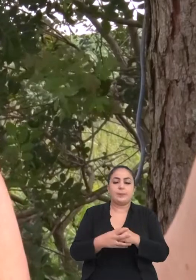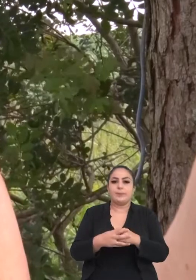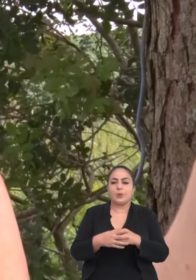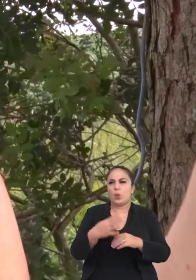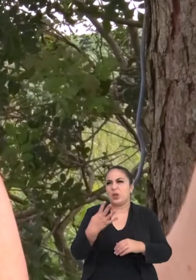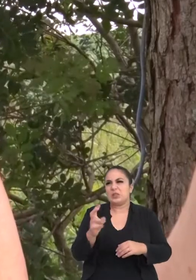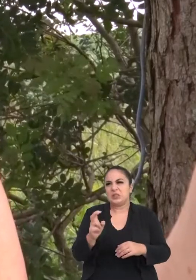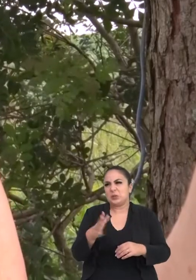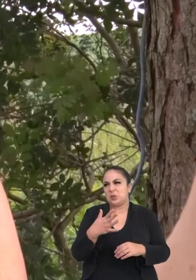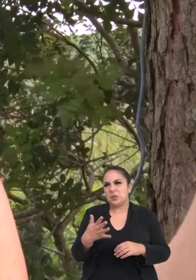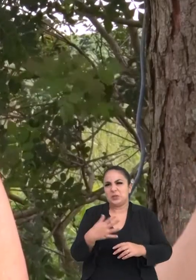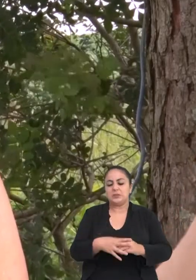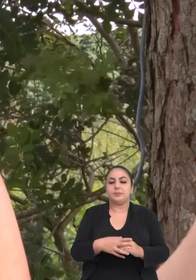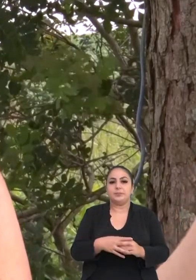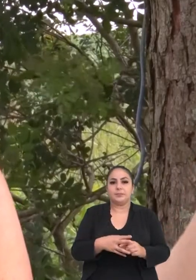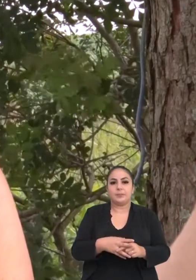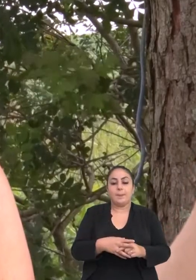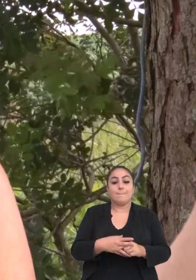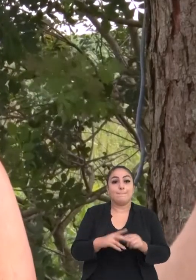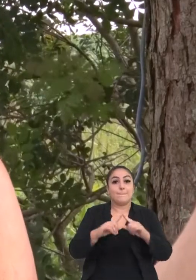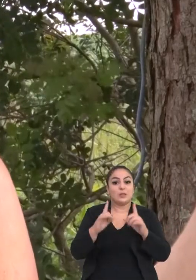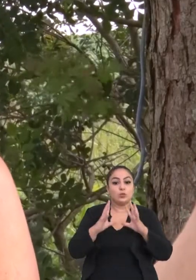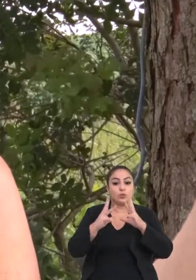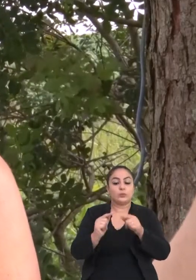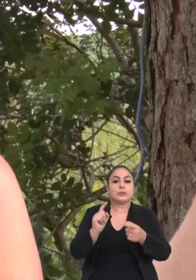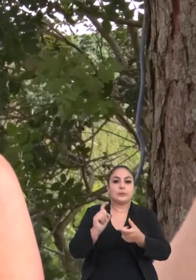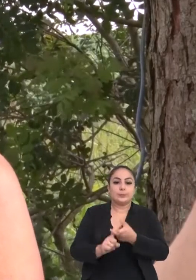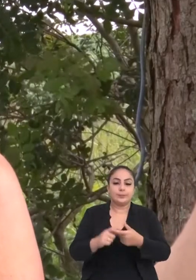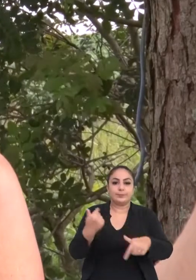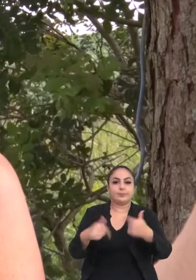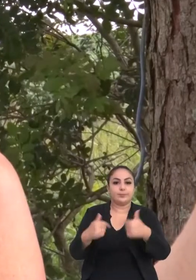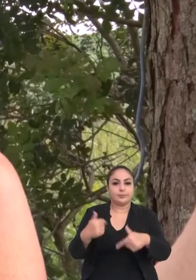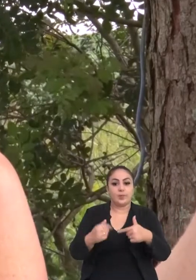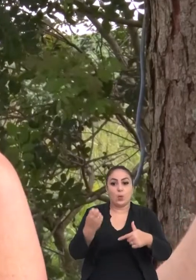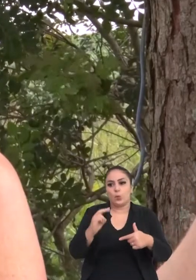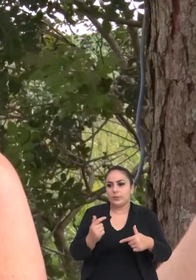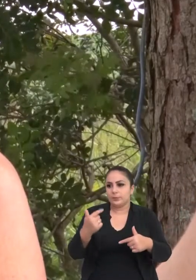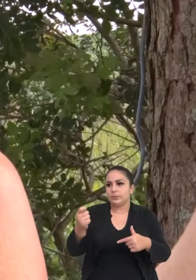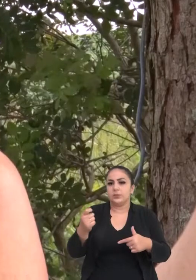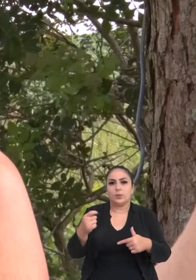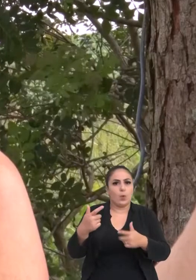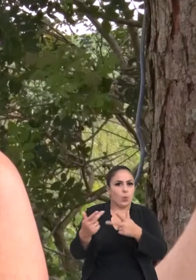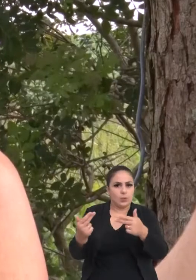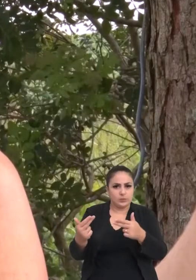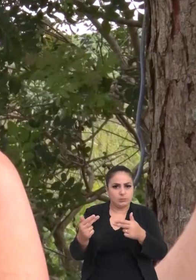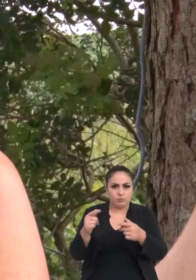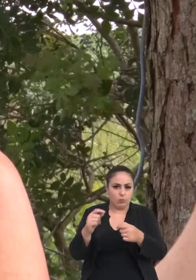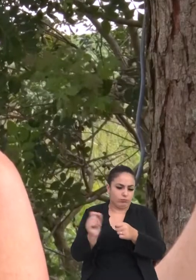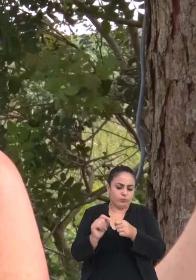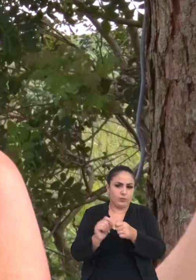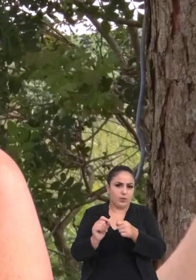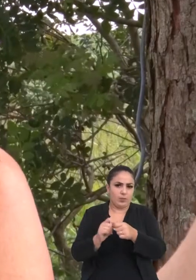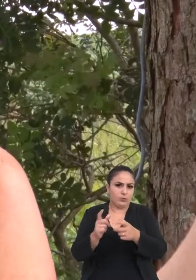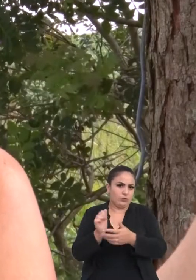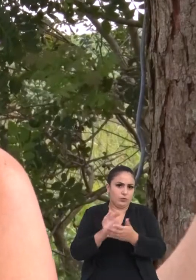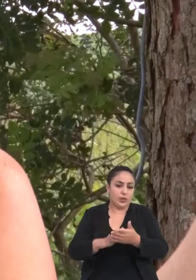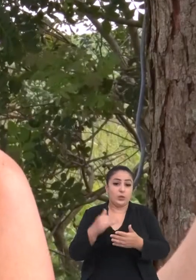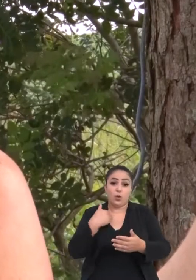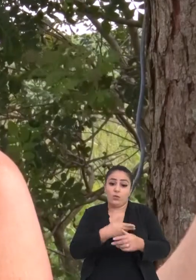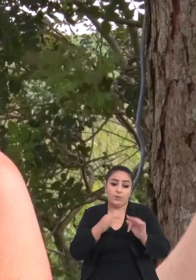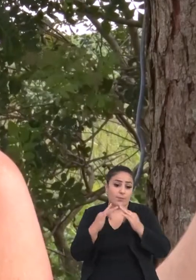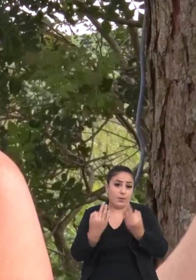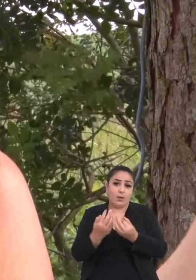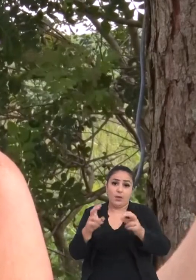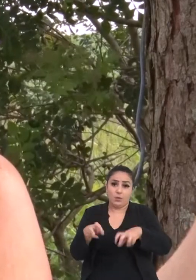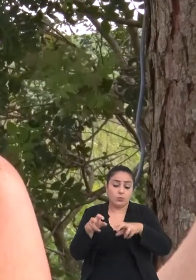famílias, mais ou menos aí, né? 45 talvez. Mas todo mundo depende de trabalhar ou sair para uma coisa ou outra, né? Todo mundo tem uma